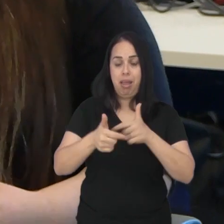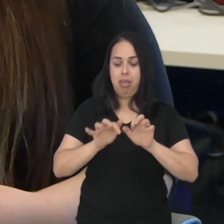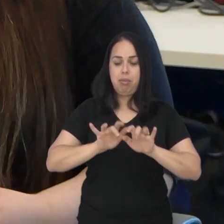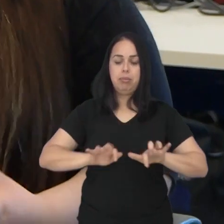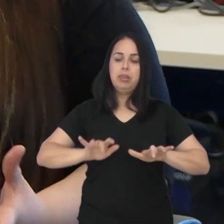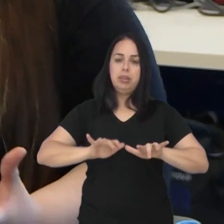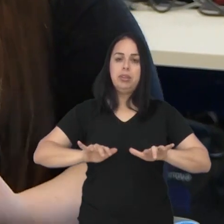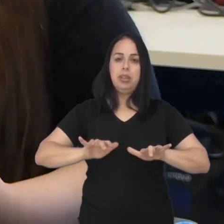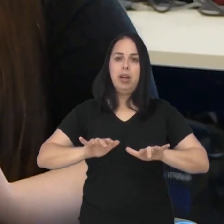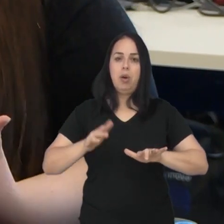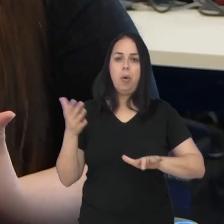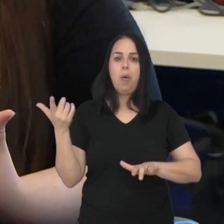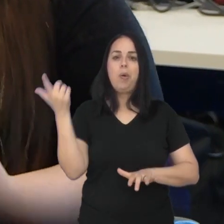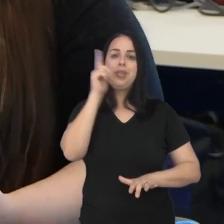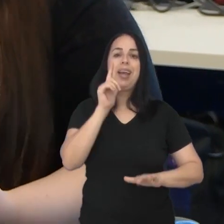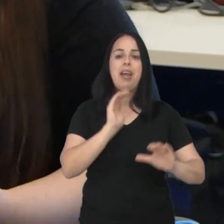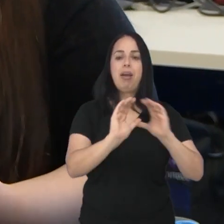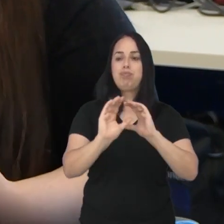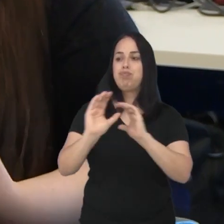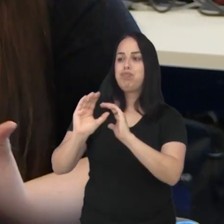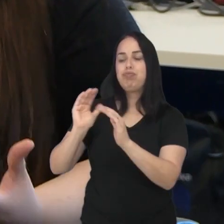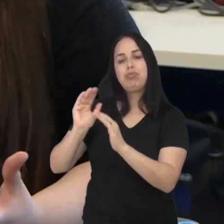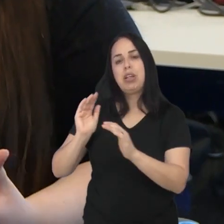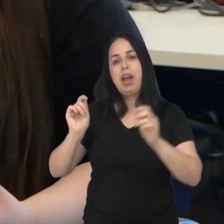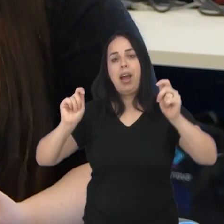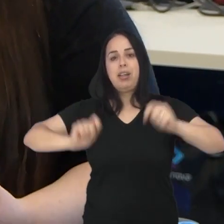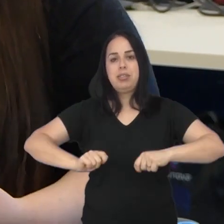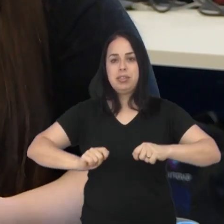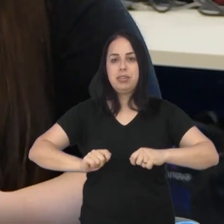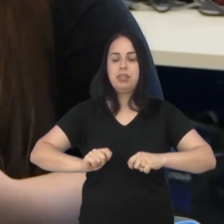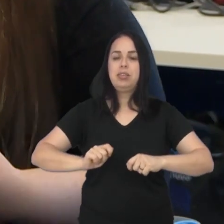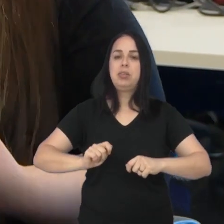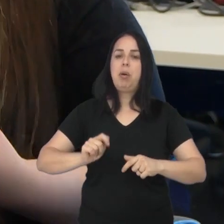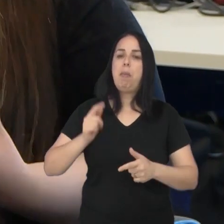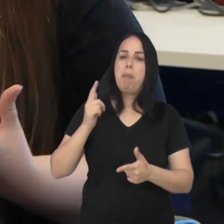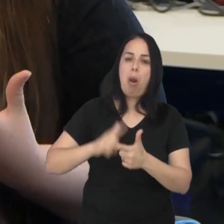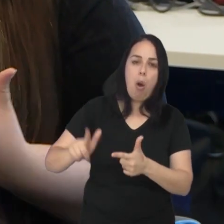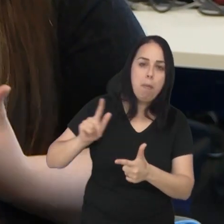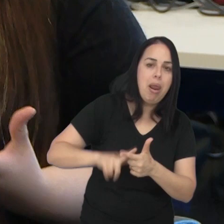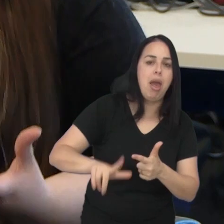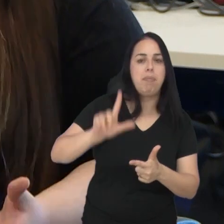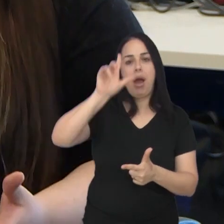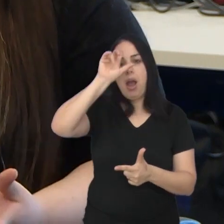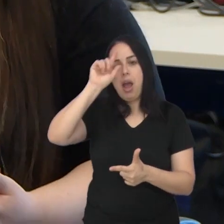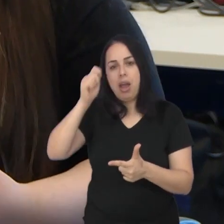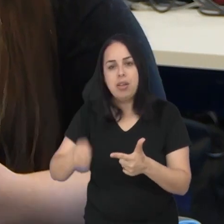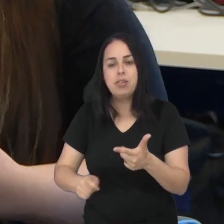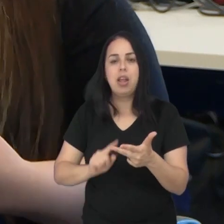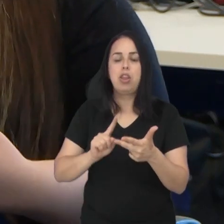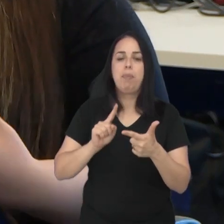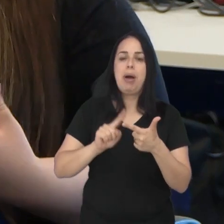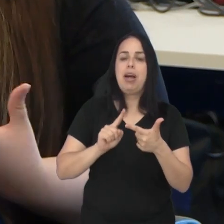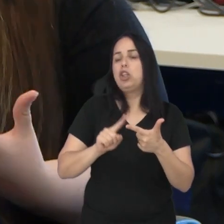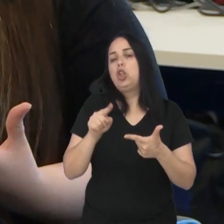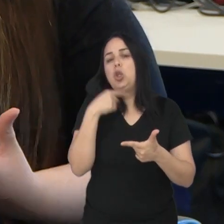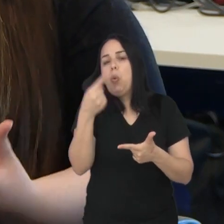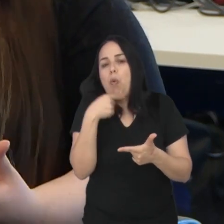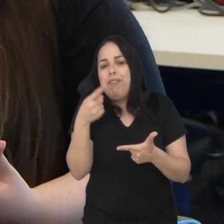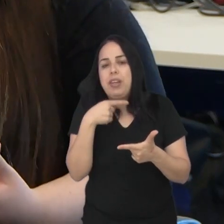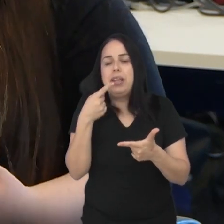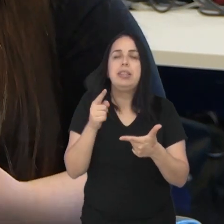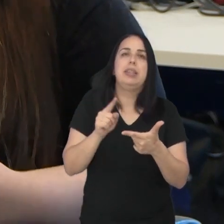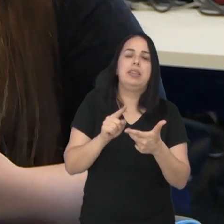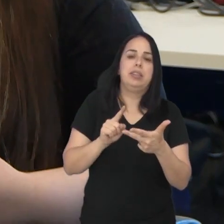no escritório, ajuda a promover uma comunicação mais eficiente. Então, na hora de resolver um conflito, na hora de surgir